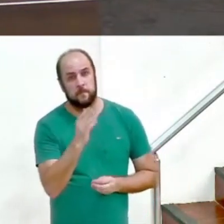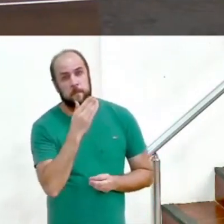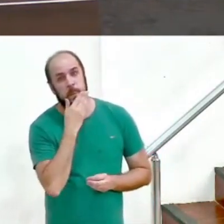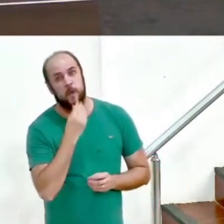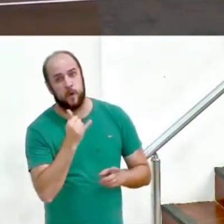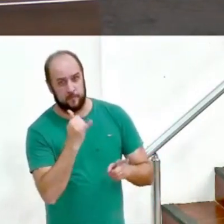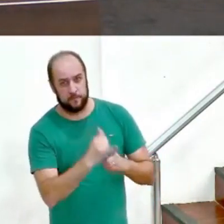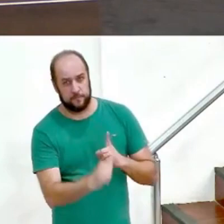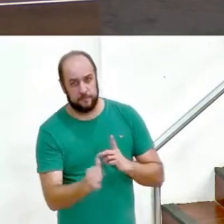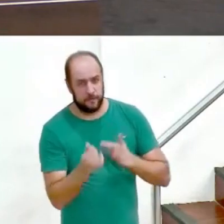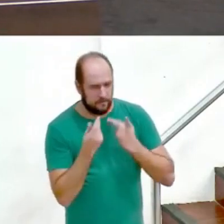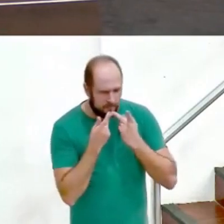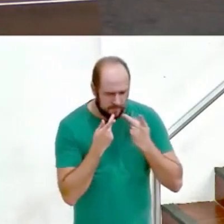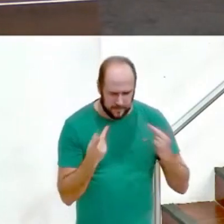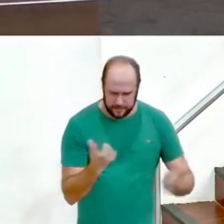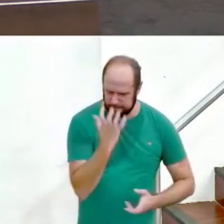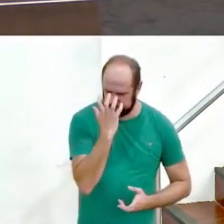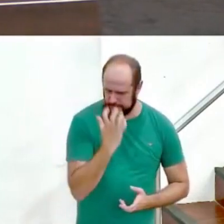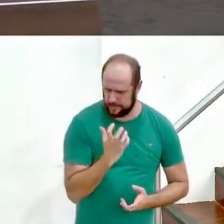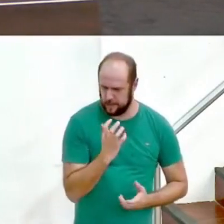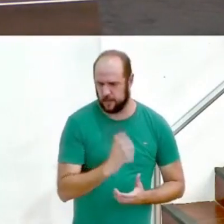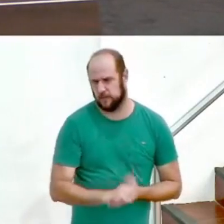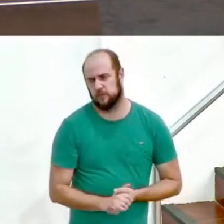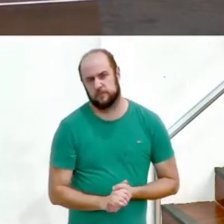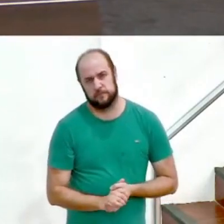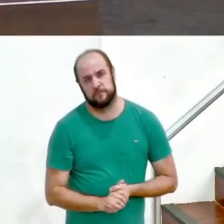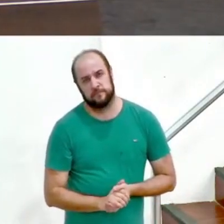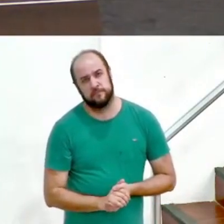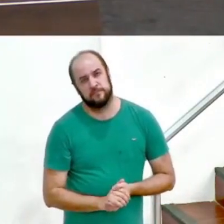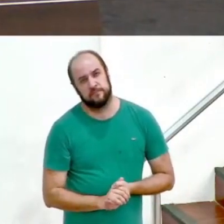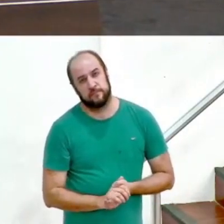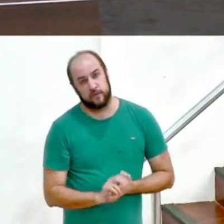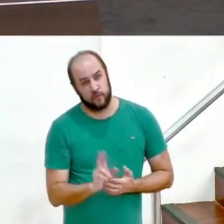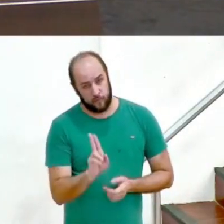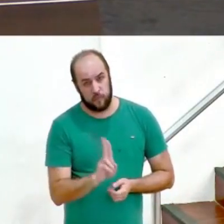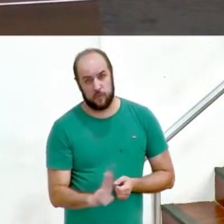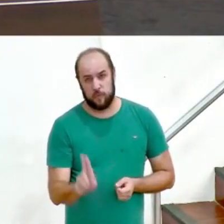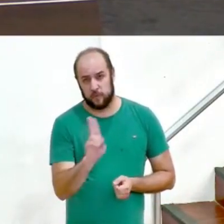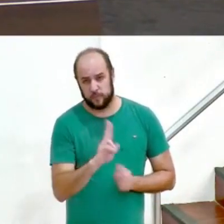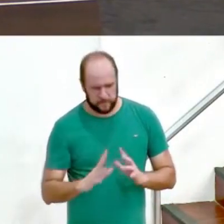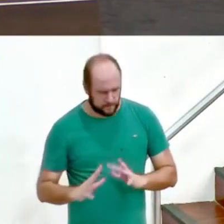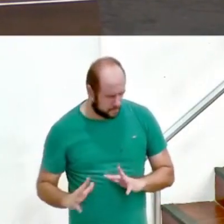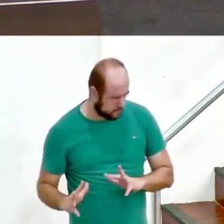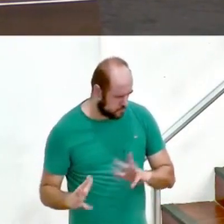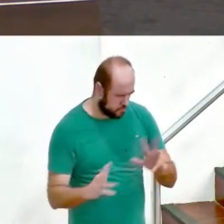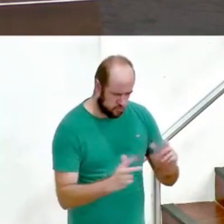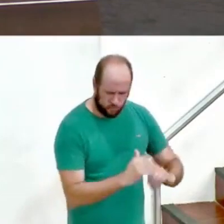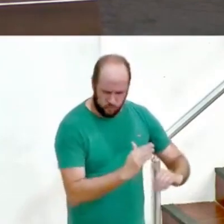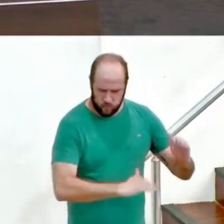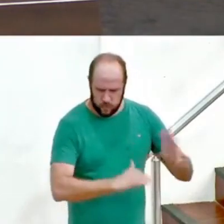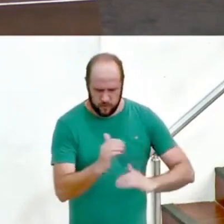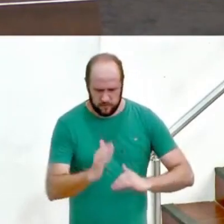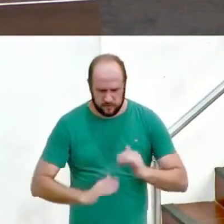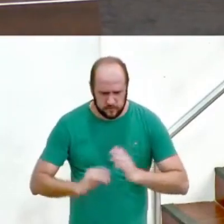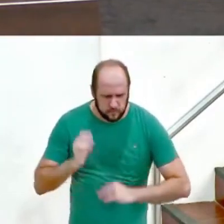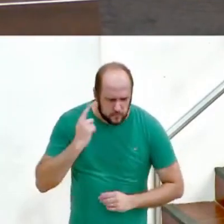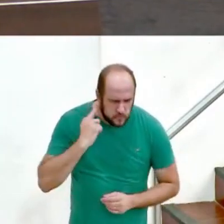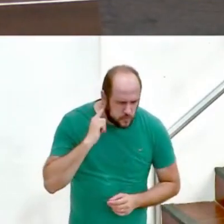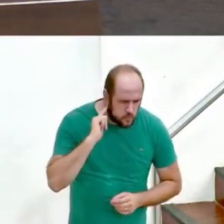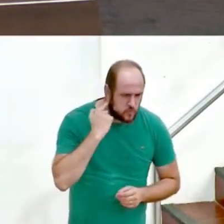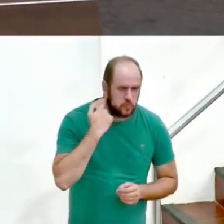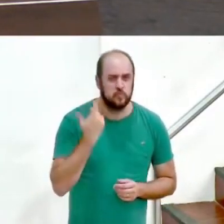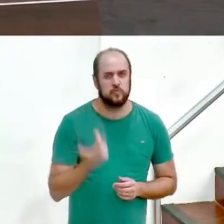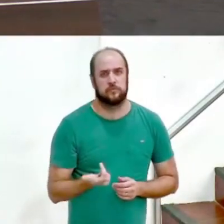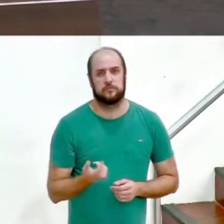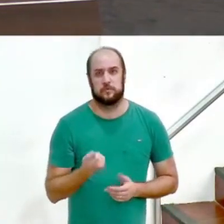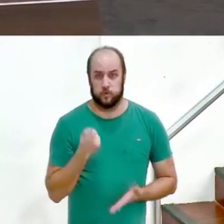para falar algo sério? Eles foram acusados, tudo o que vocês estão fazendo é impuro. Essa é uma